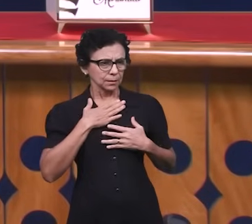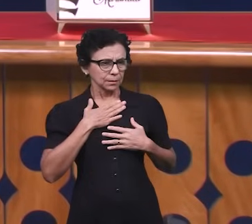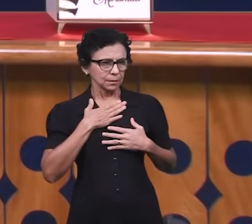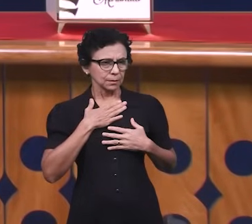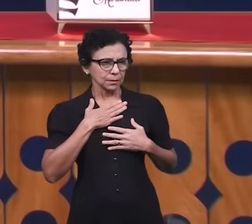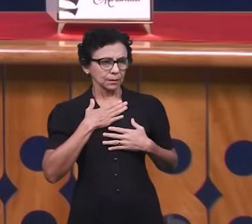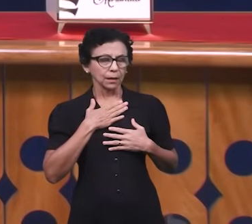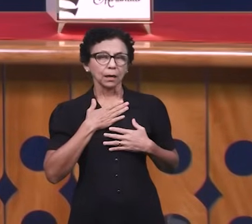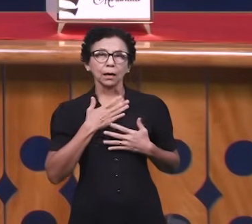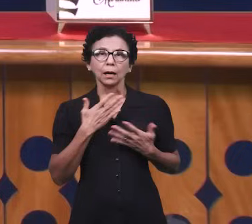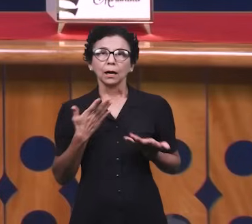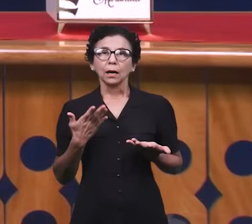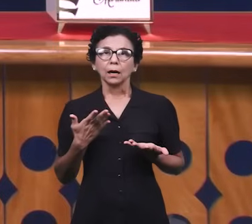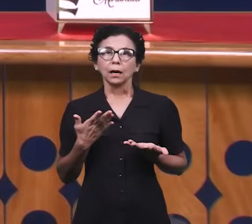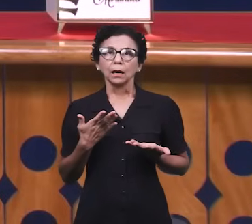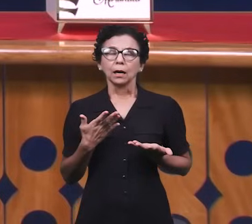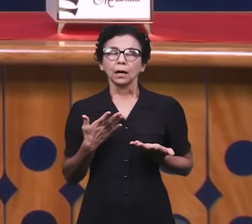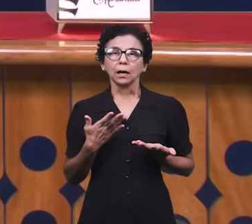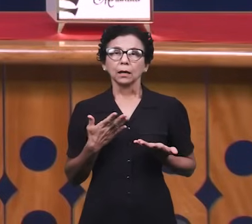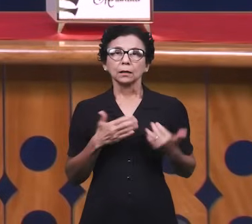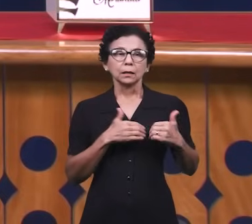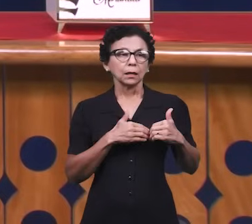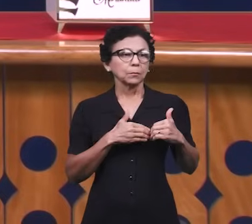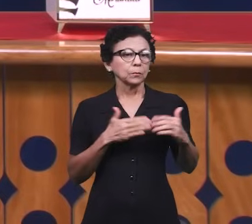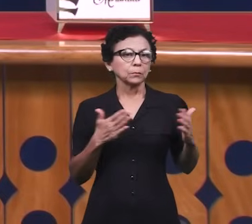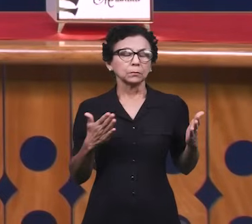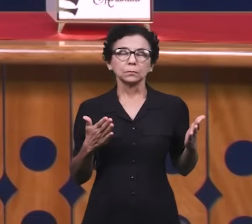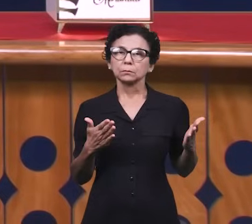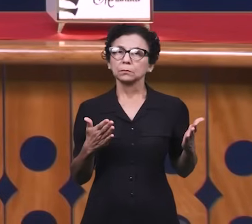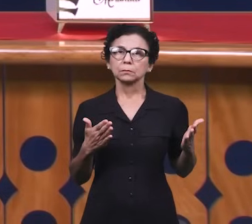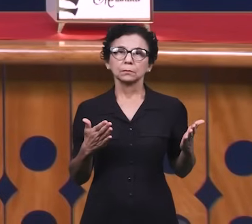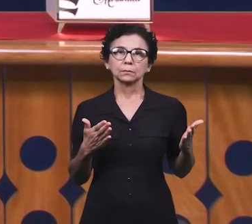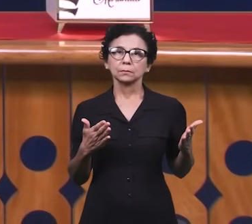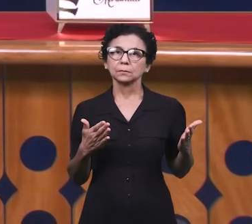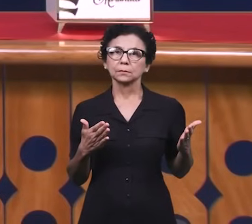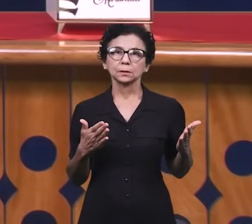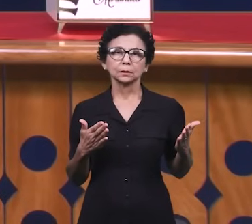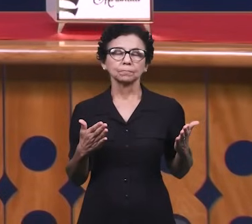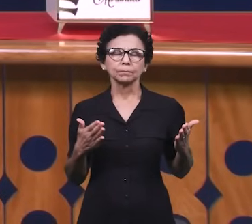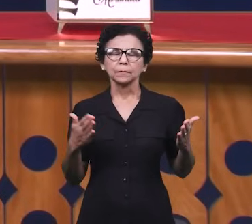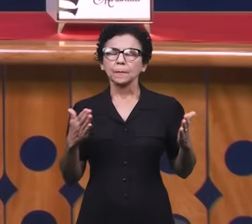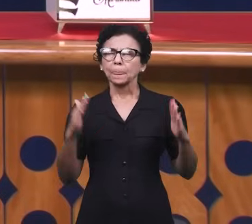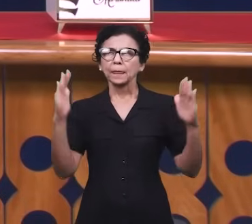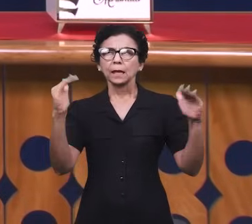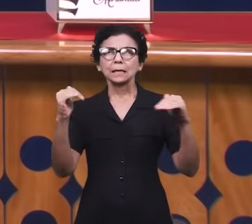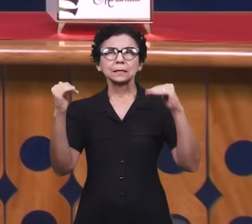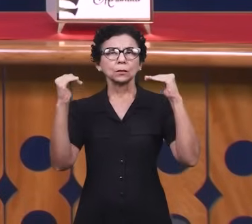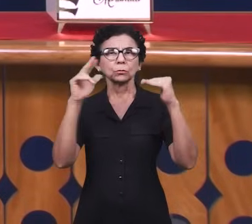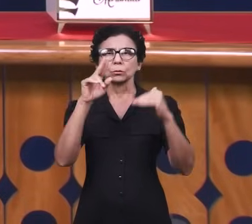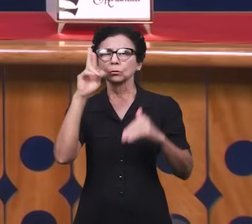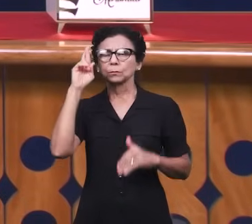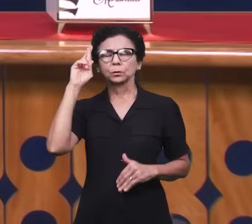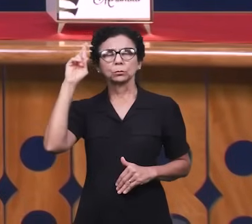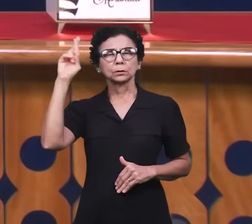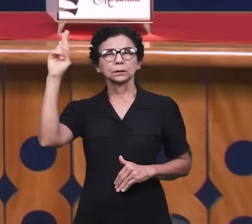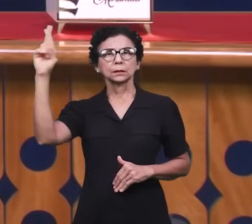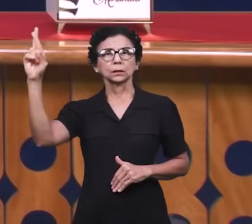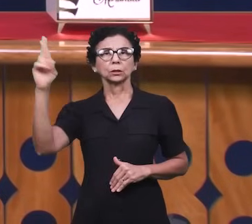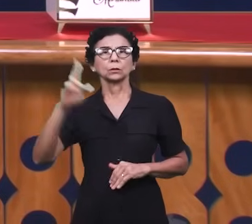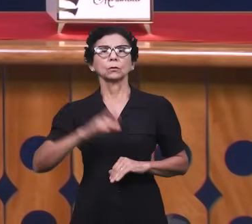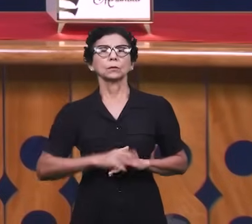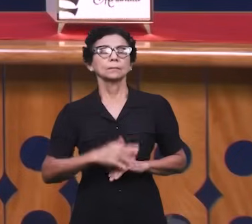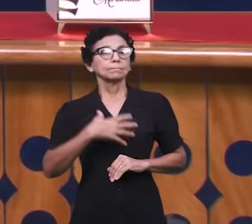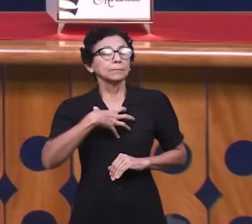seu coração para honrar o nome do Senhor. Ele foi honrado, se